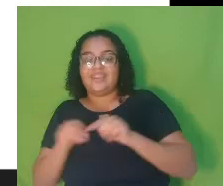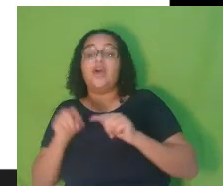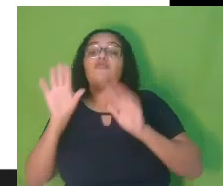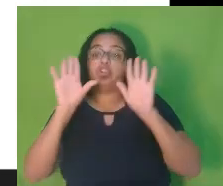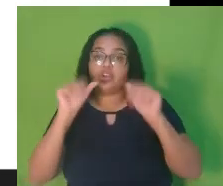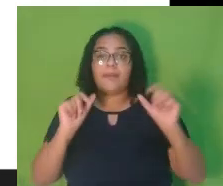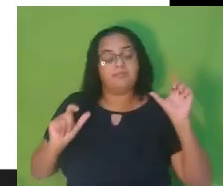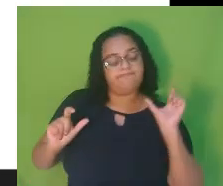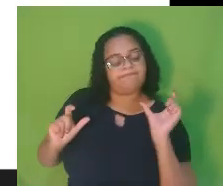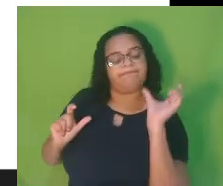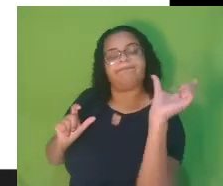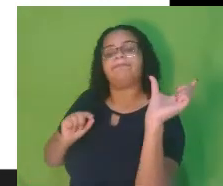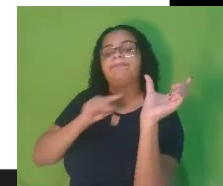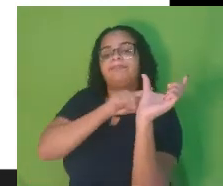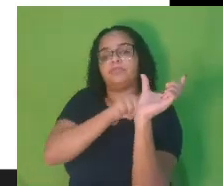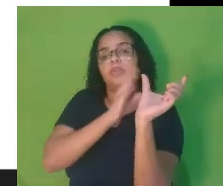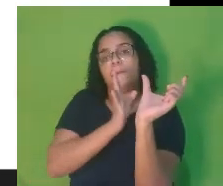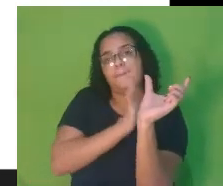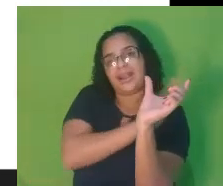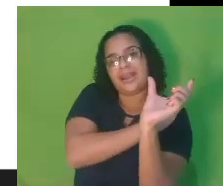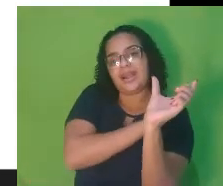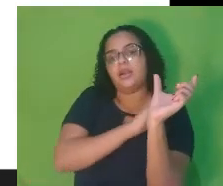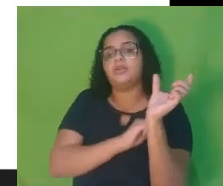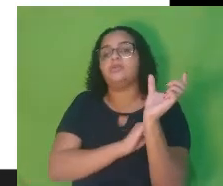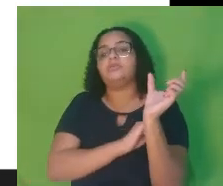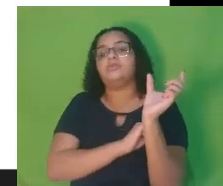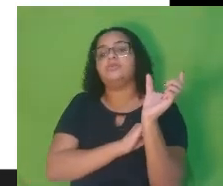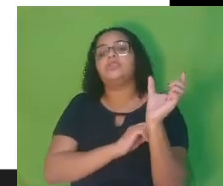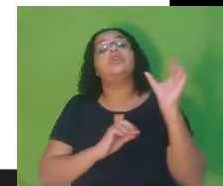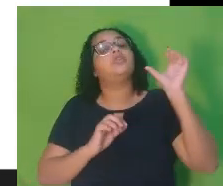Novamente eu vou chamar o membro